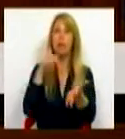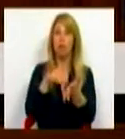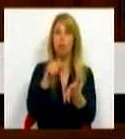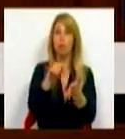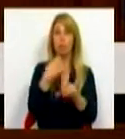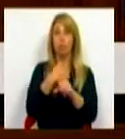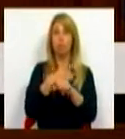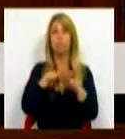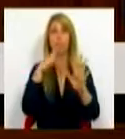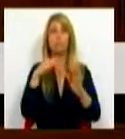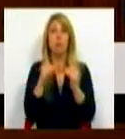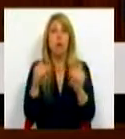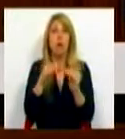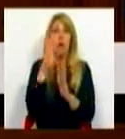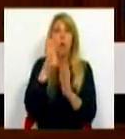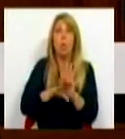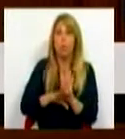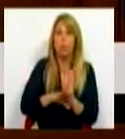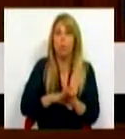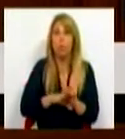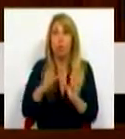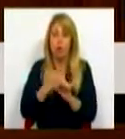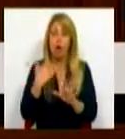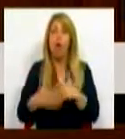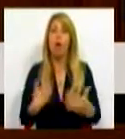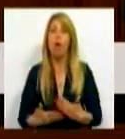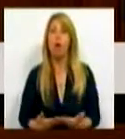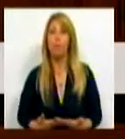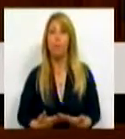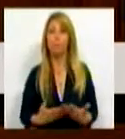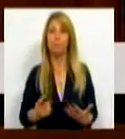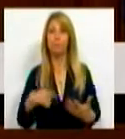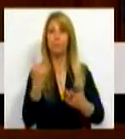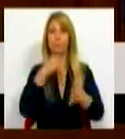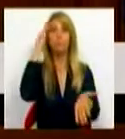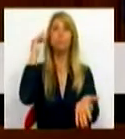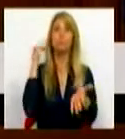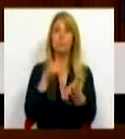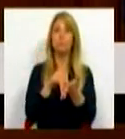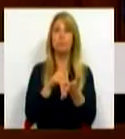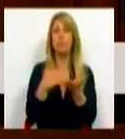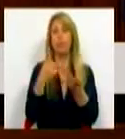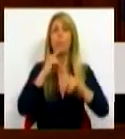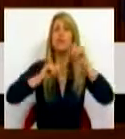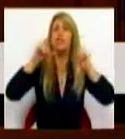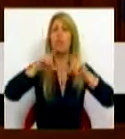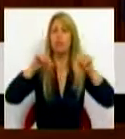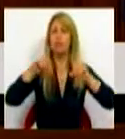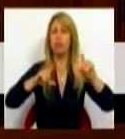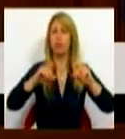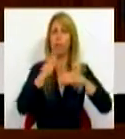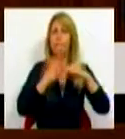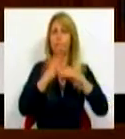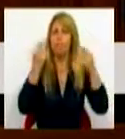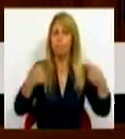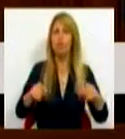condições das operações, as nossas conclusões, e foram amostras estatísticas, nunca